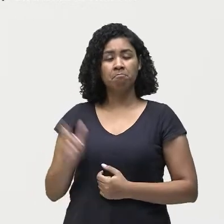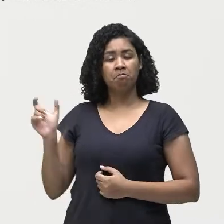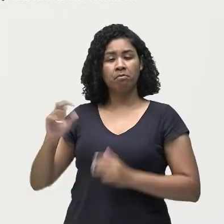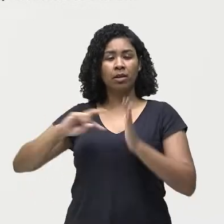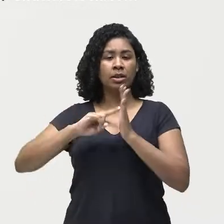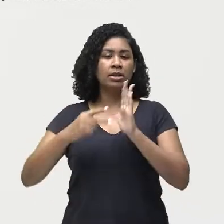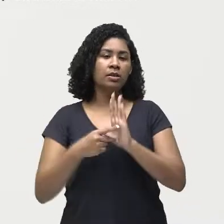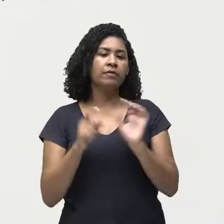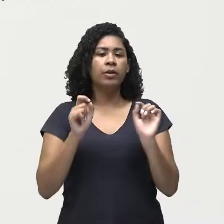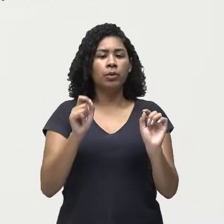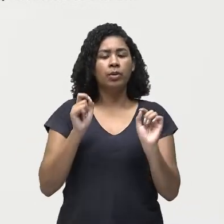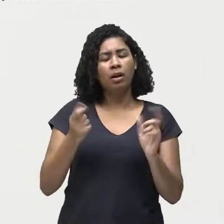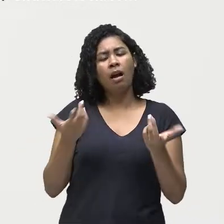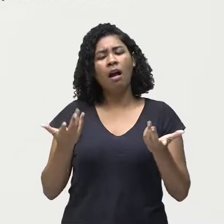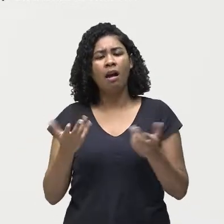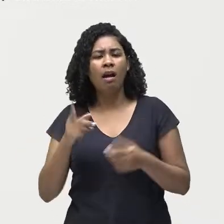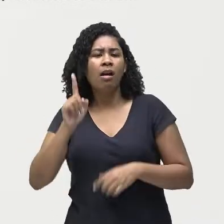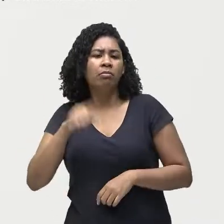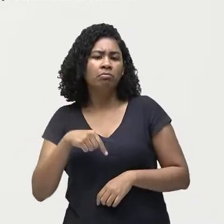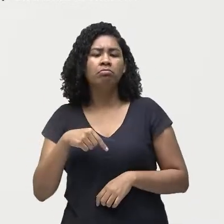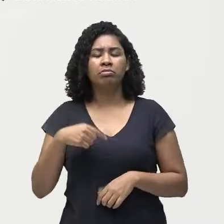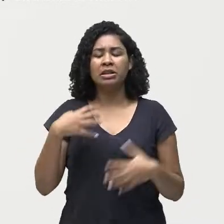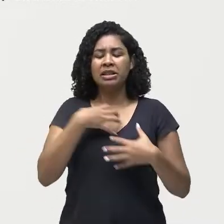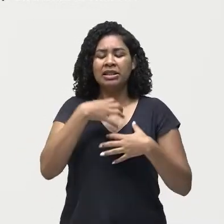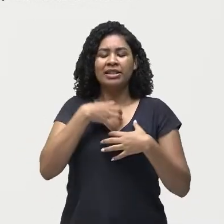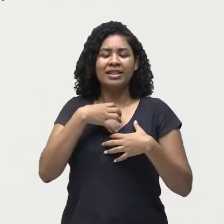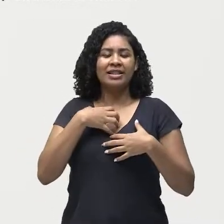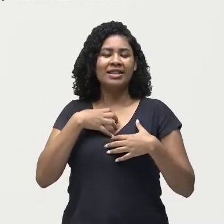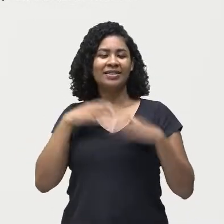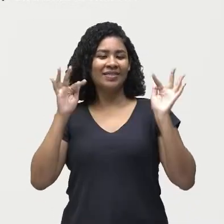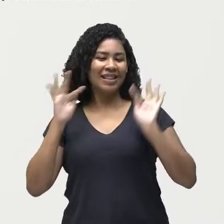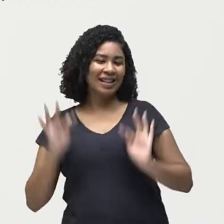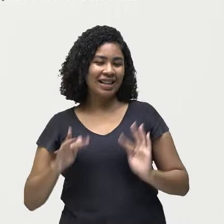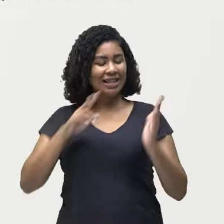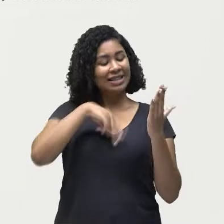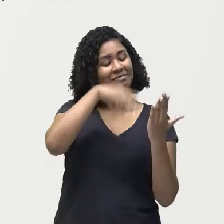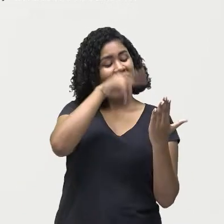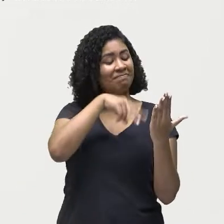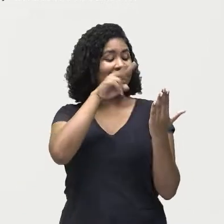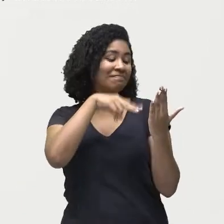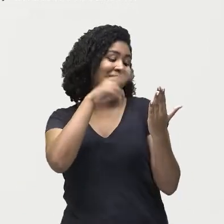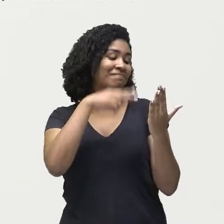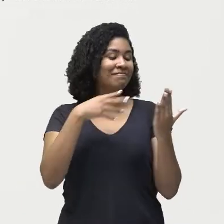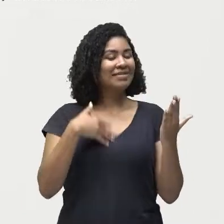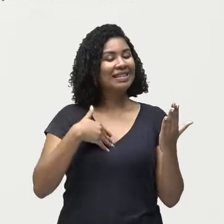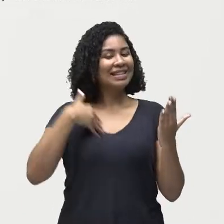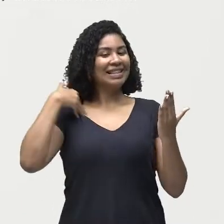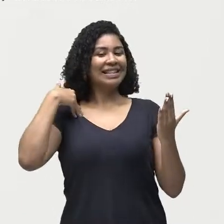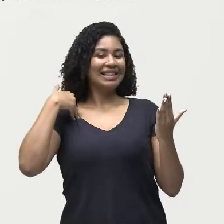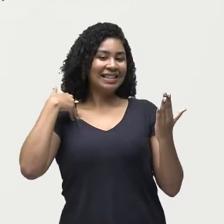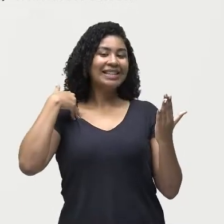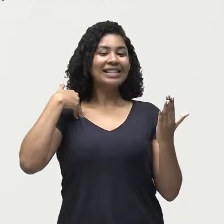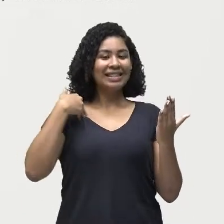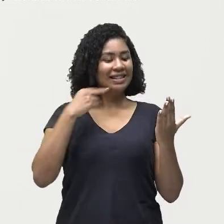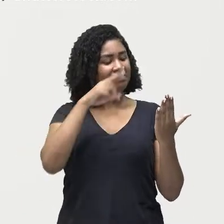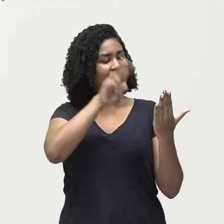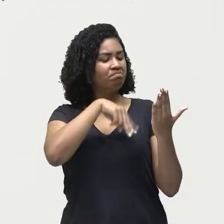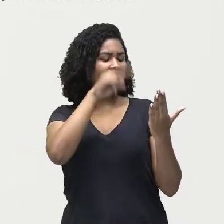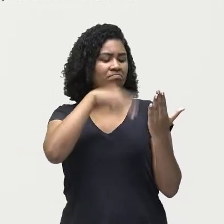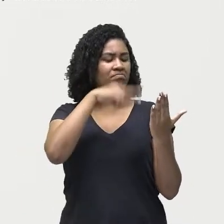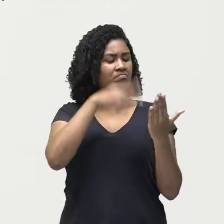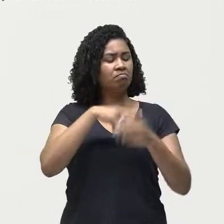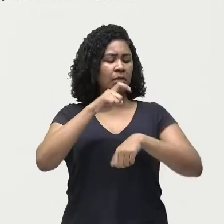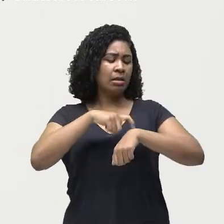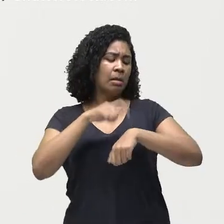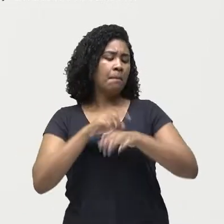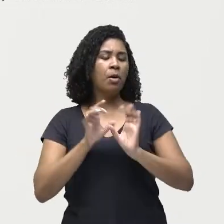me distrair, para me divertir, né? Se trata de lazer, se trata de free time, de